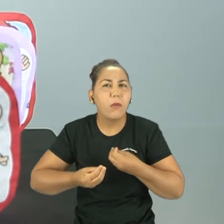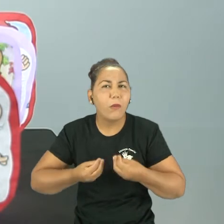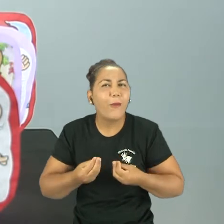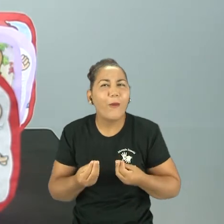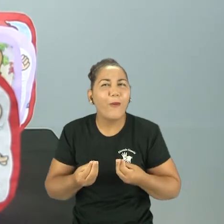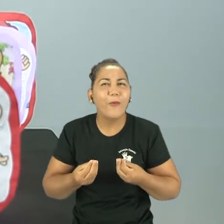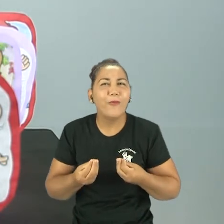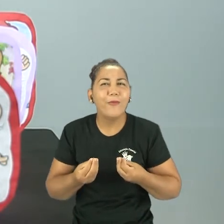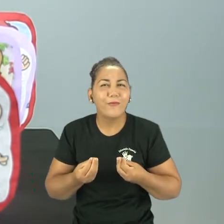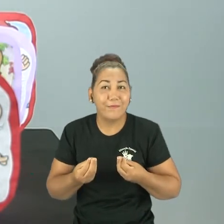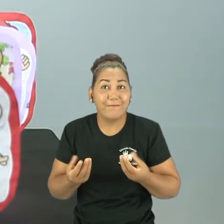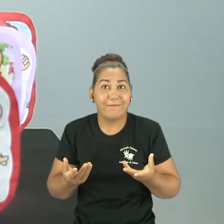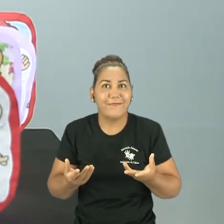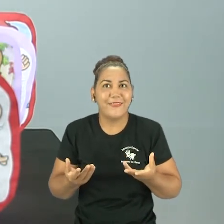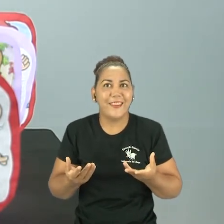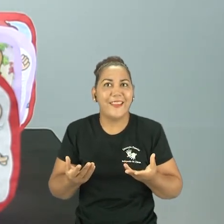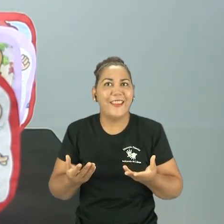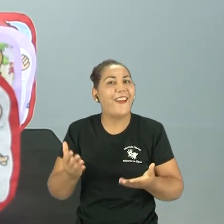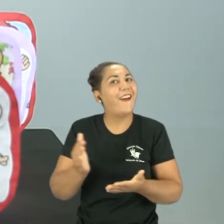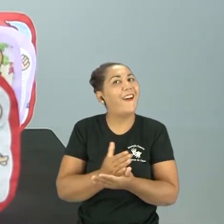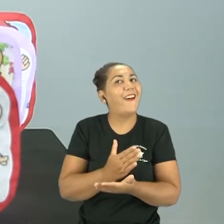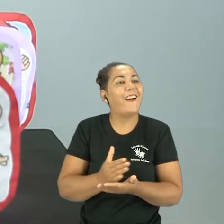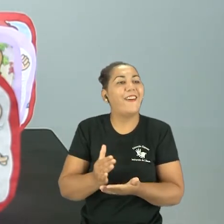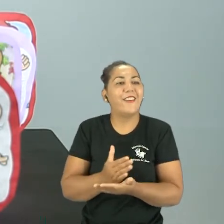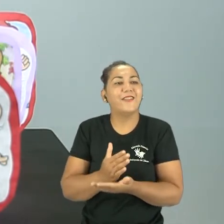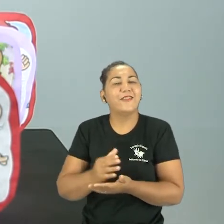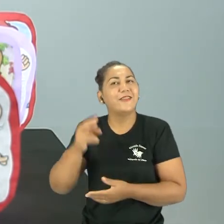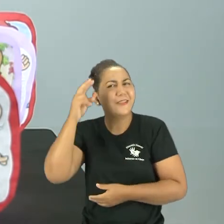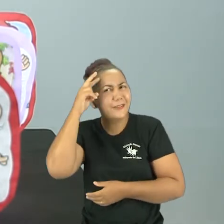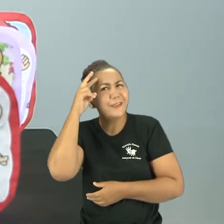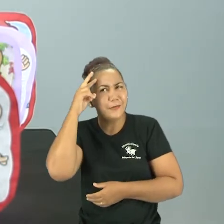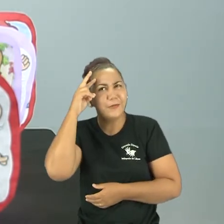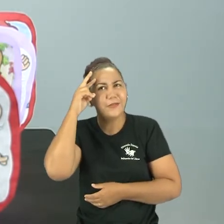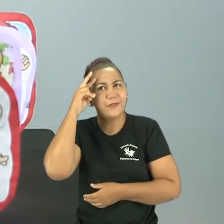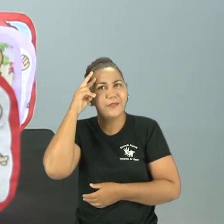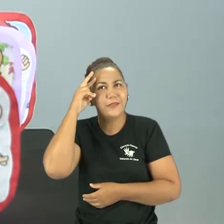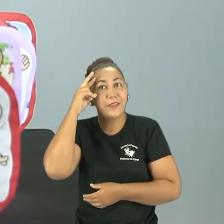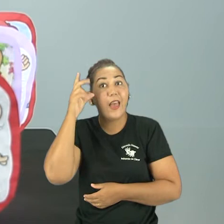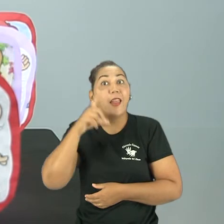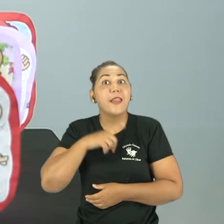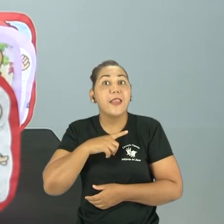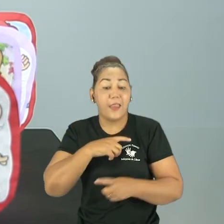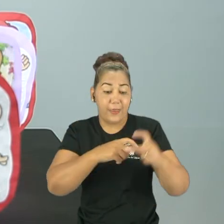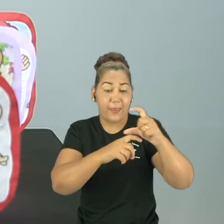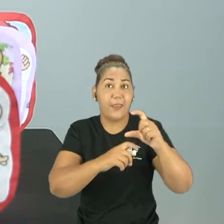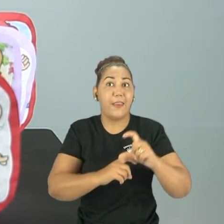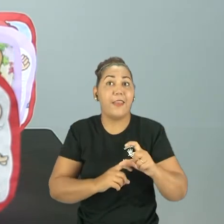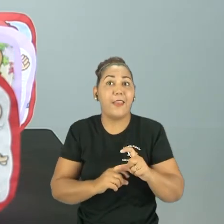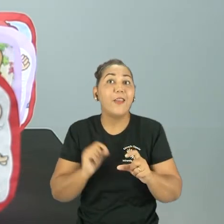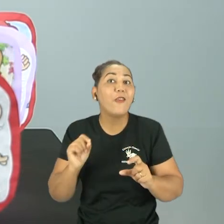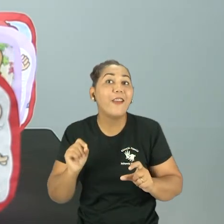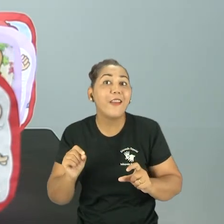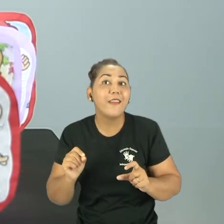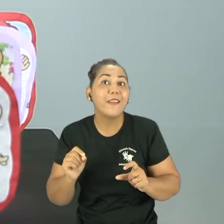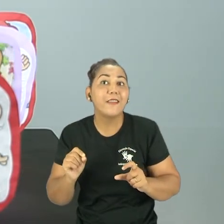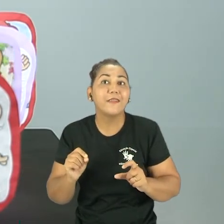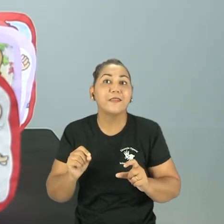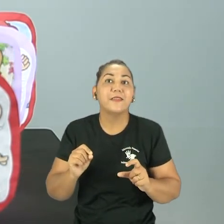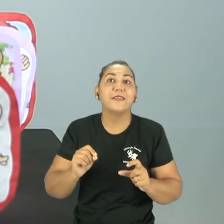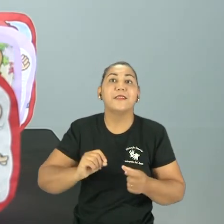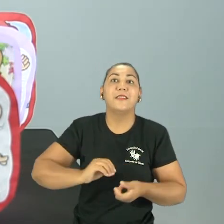Ah, alguns alunos lembraram. No gibi, nós temos, sabe o quê? As